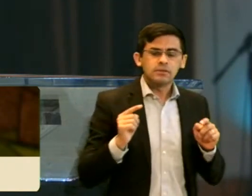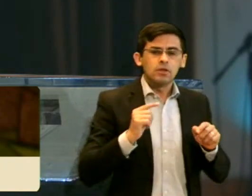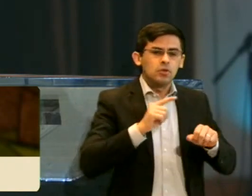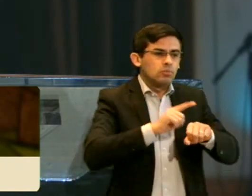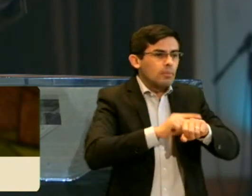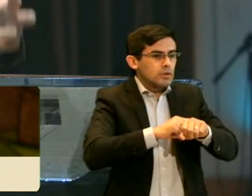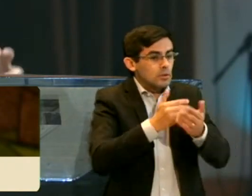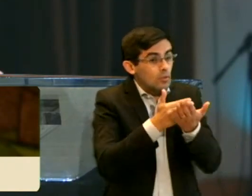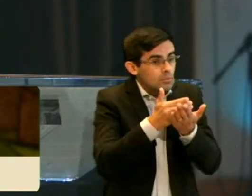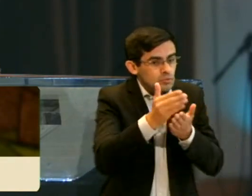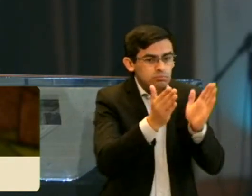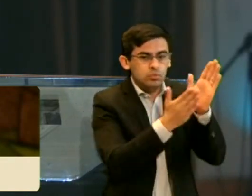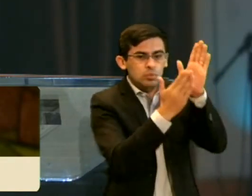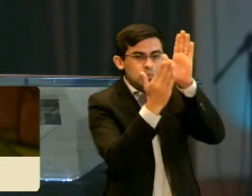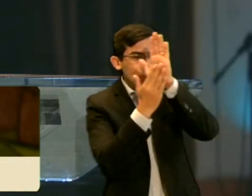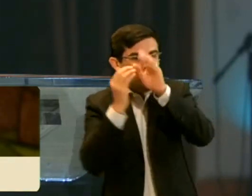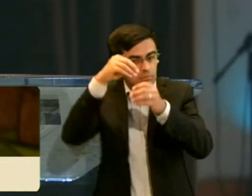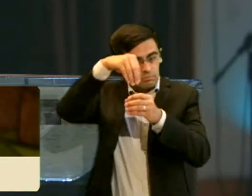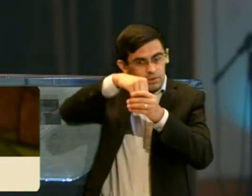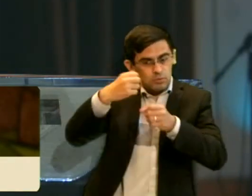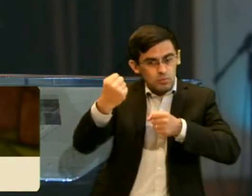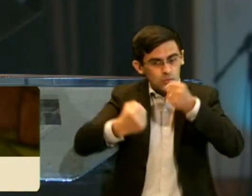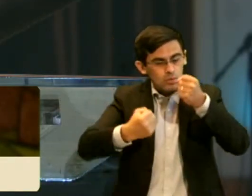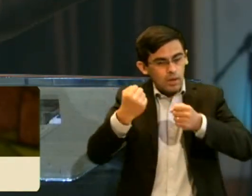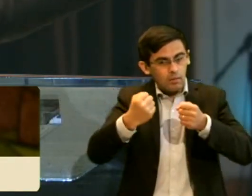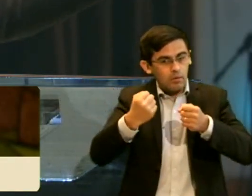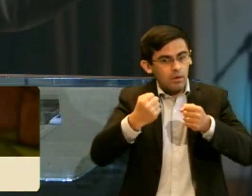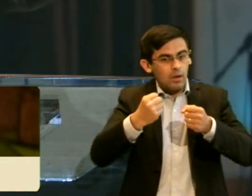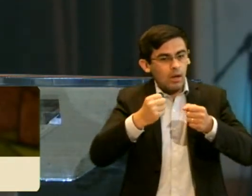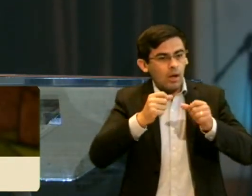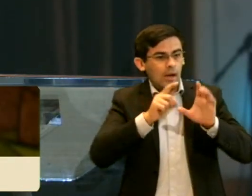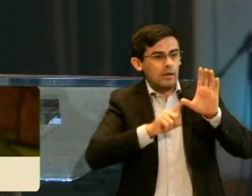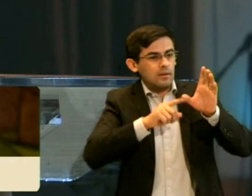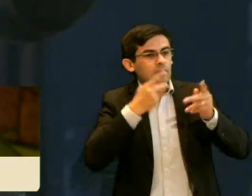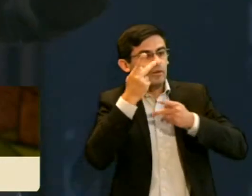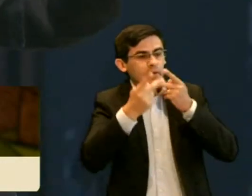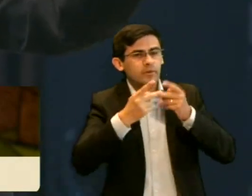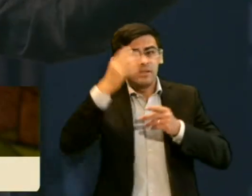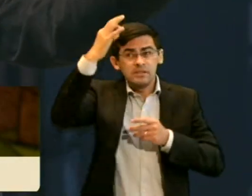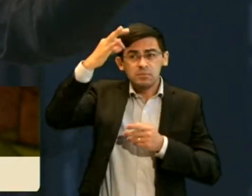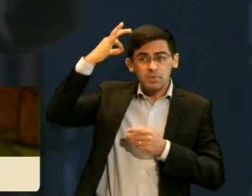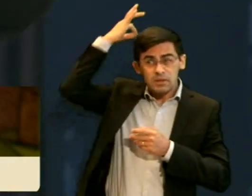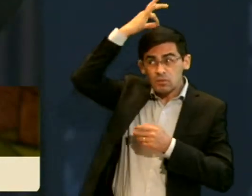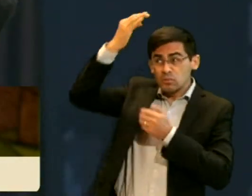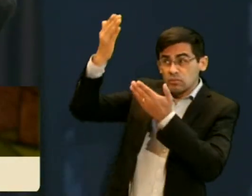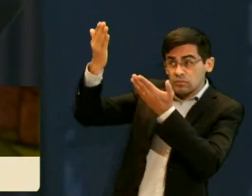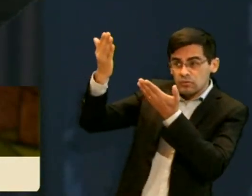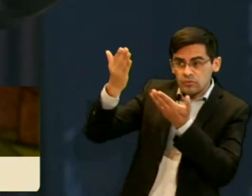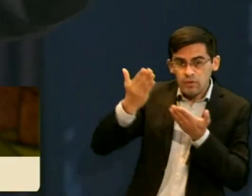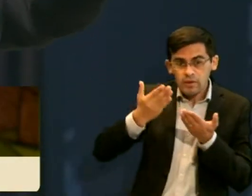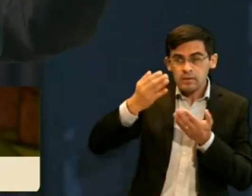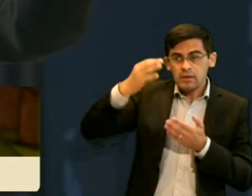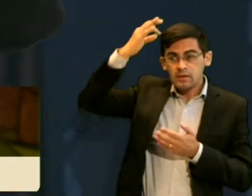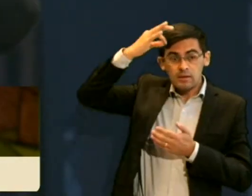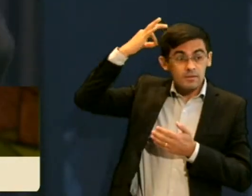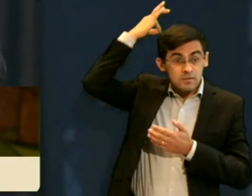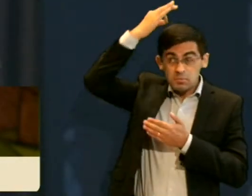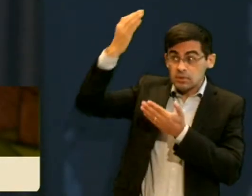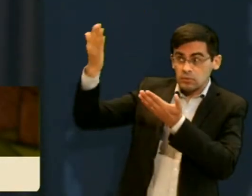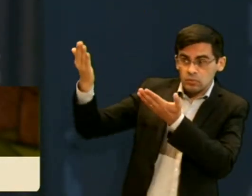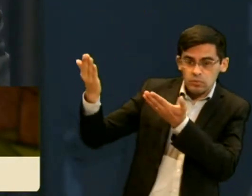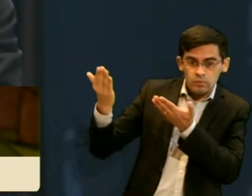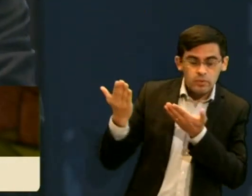quando começou a tocar a música dizia assim, Espírito vem, Espírito vem, Espírito